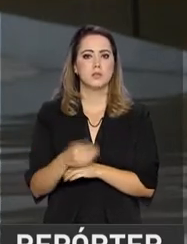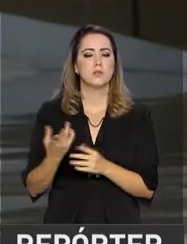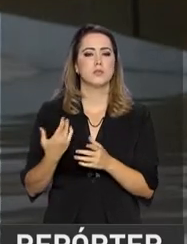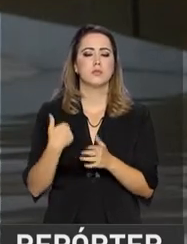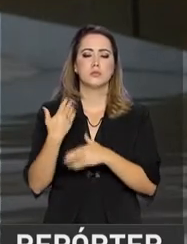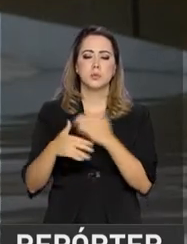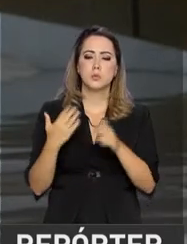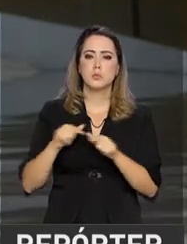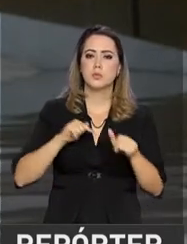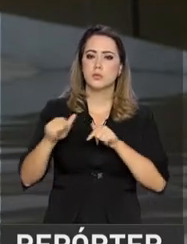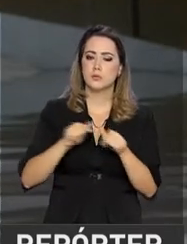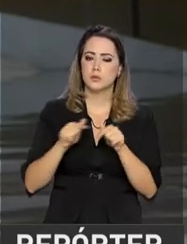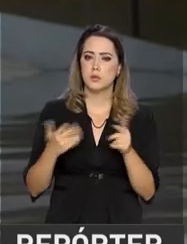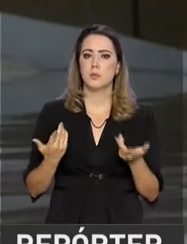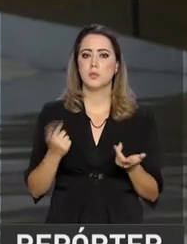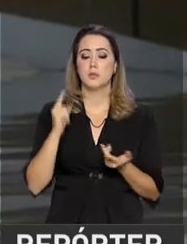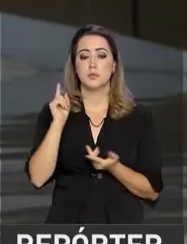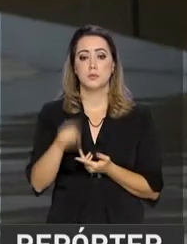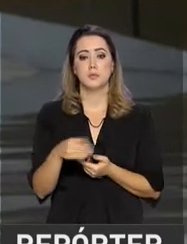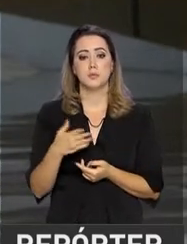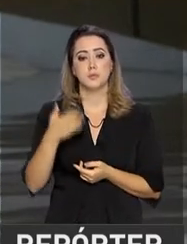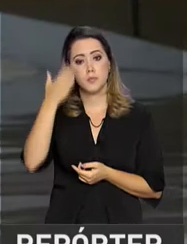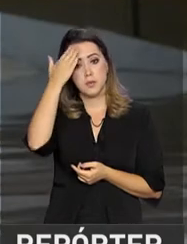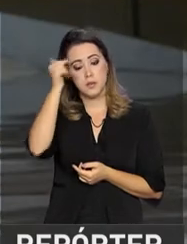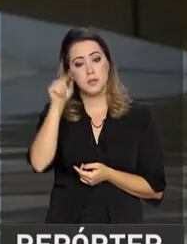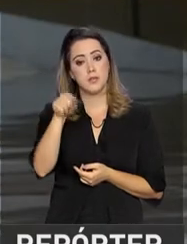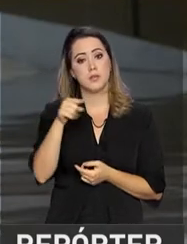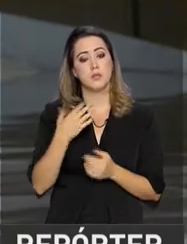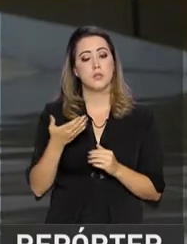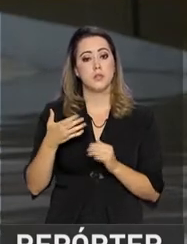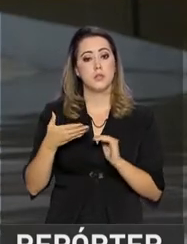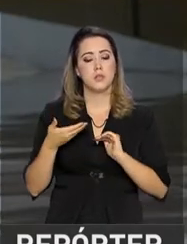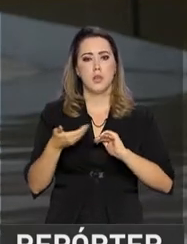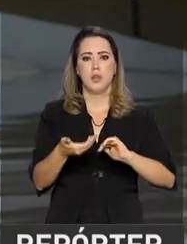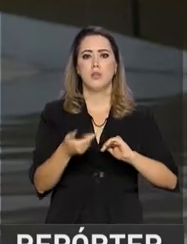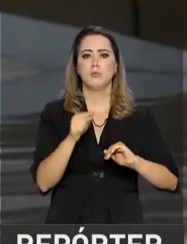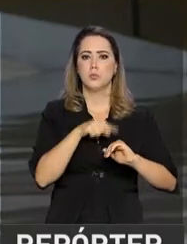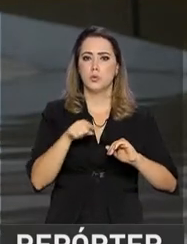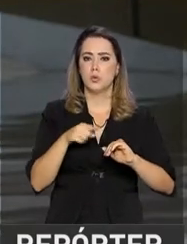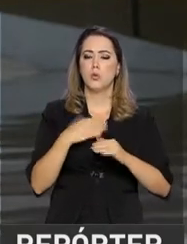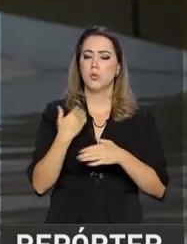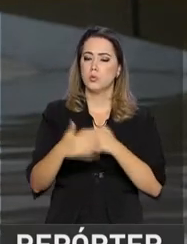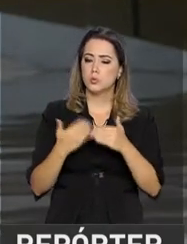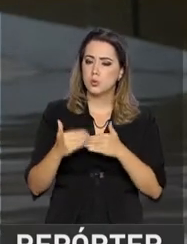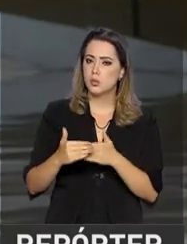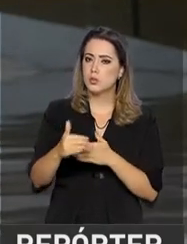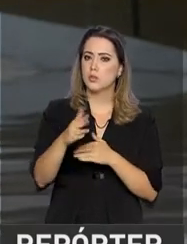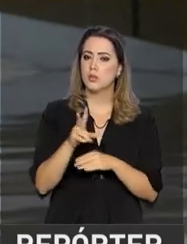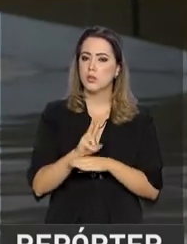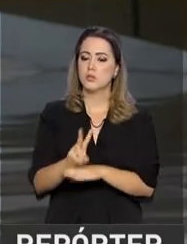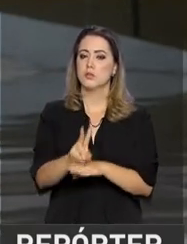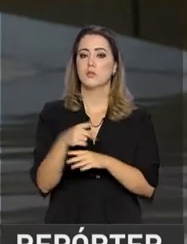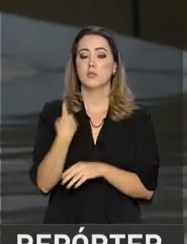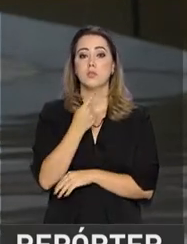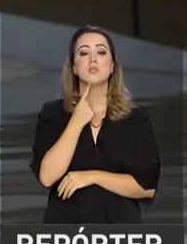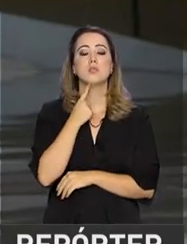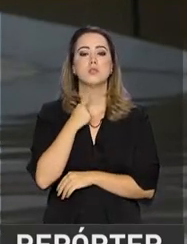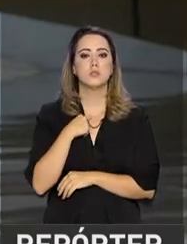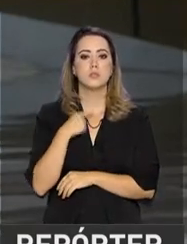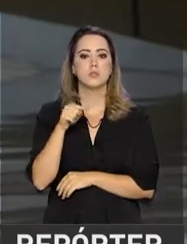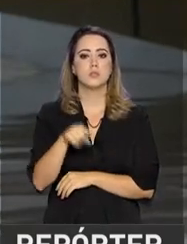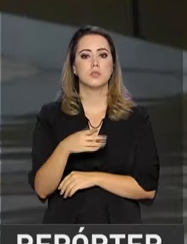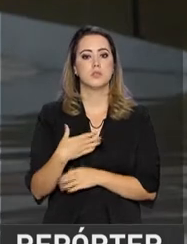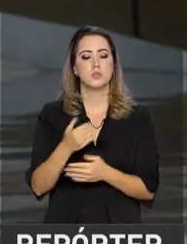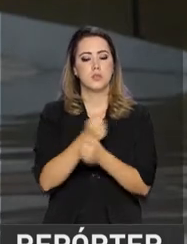fértil período de convivência. Sei que no parlamento continuará a defender os interesses do Brasil. Fraterno